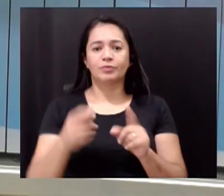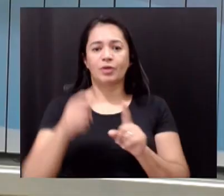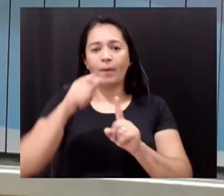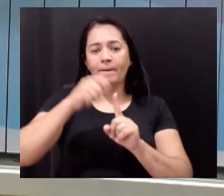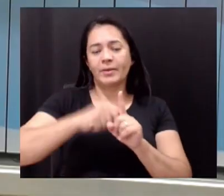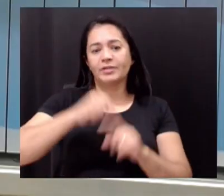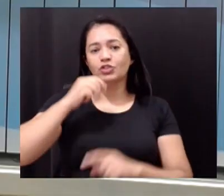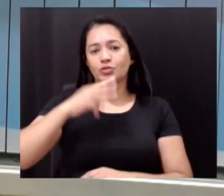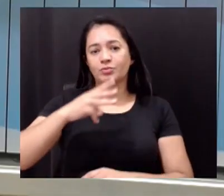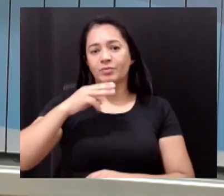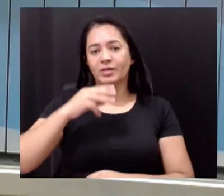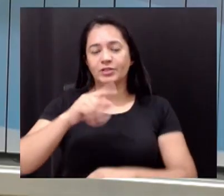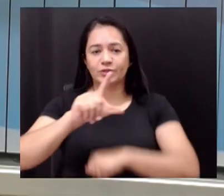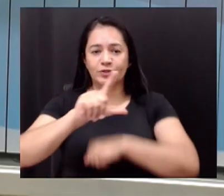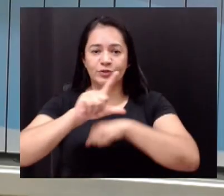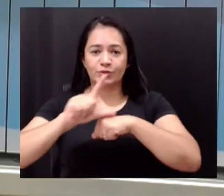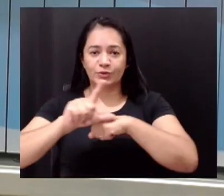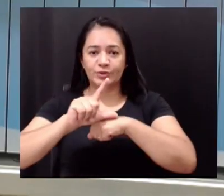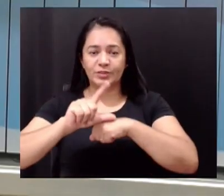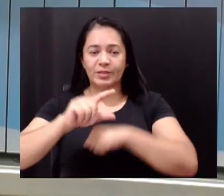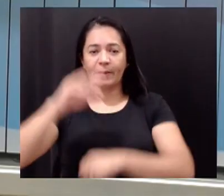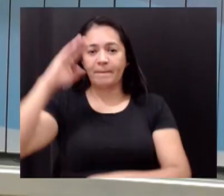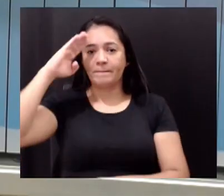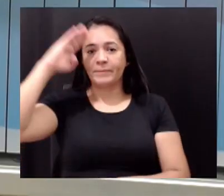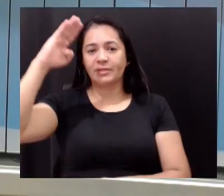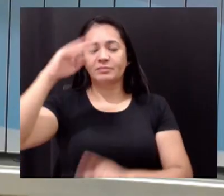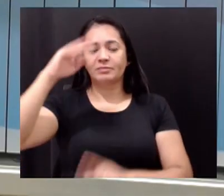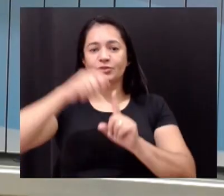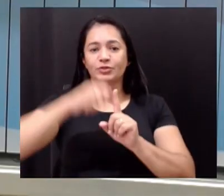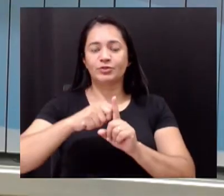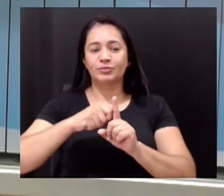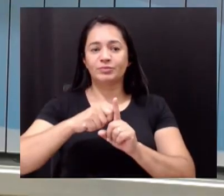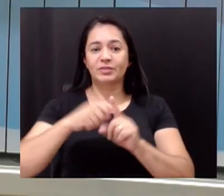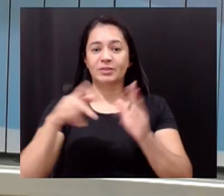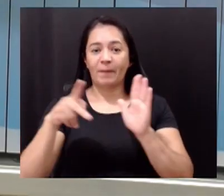especialmente, né, no mês que é dedicado aí às mulheres.